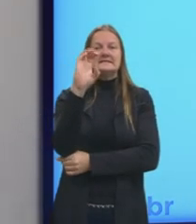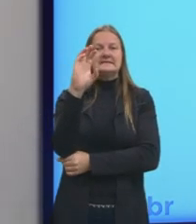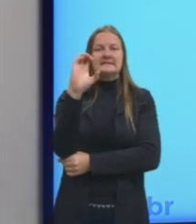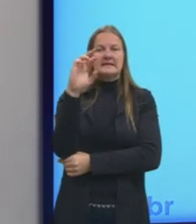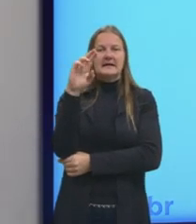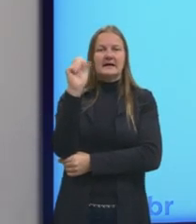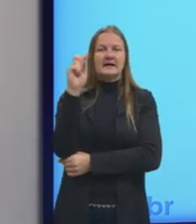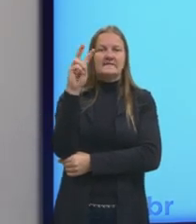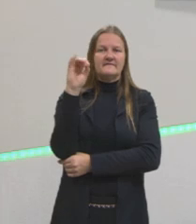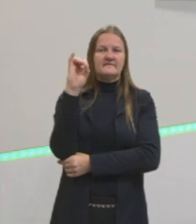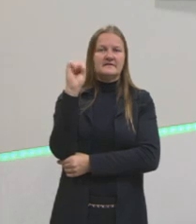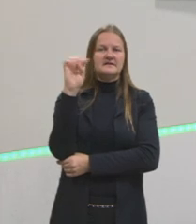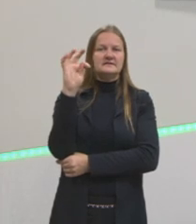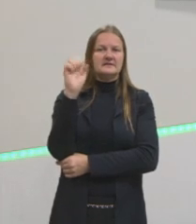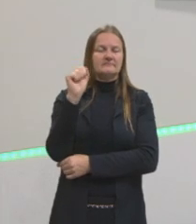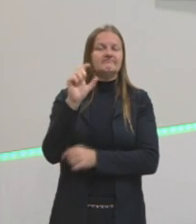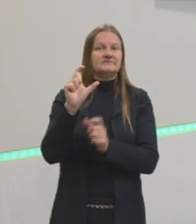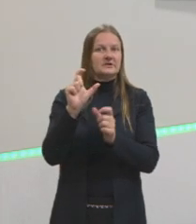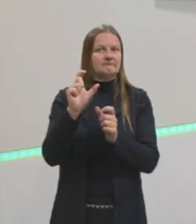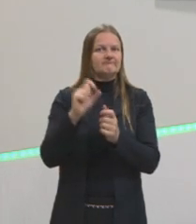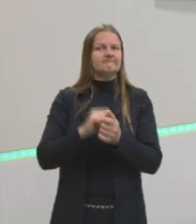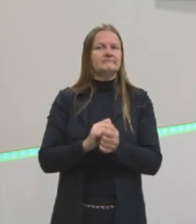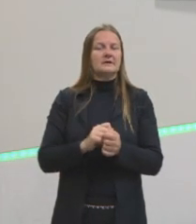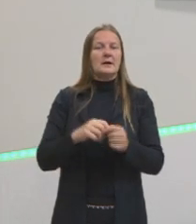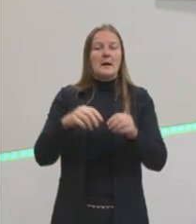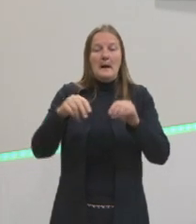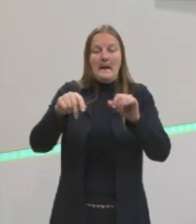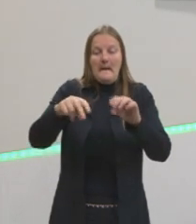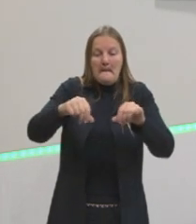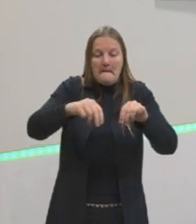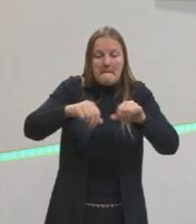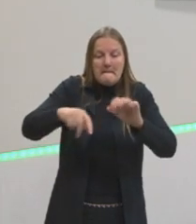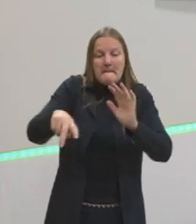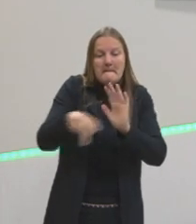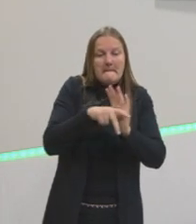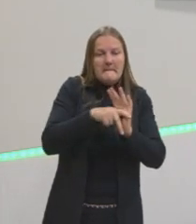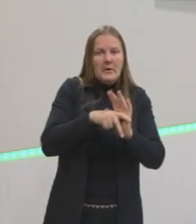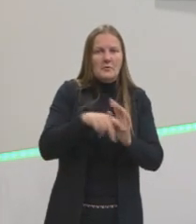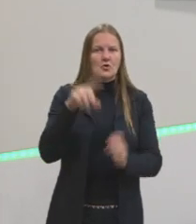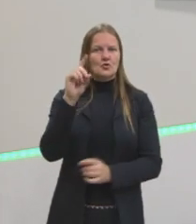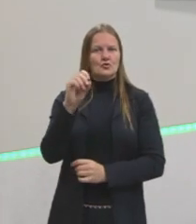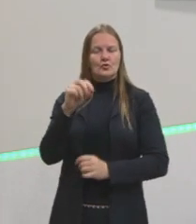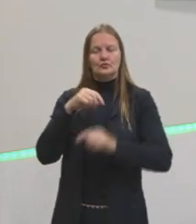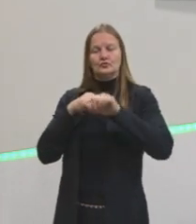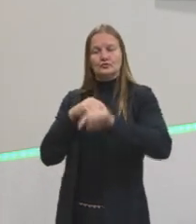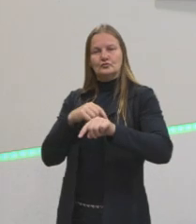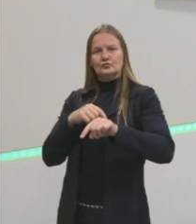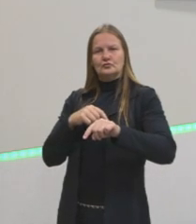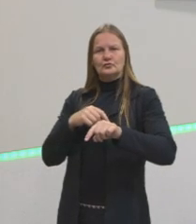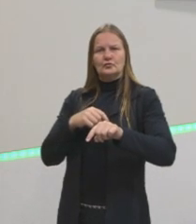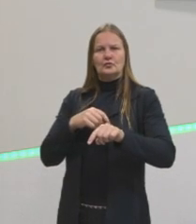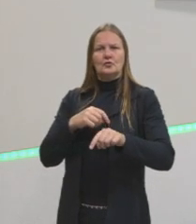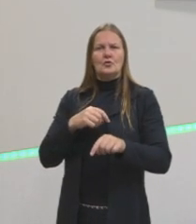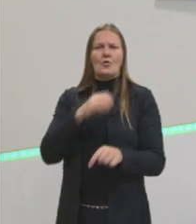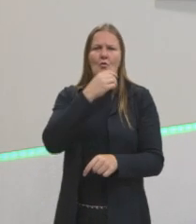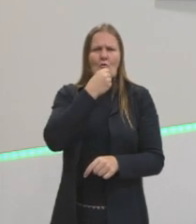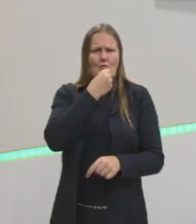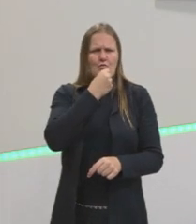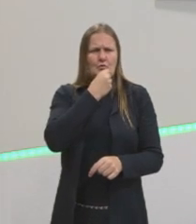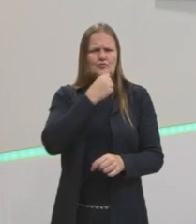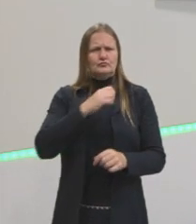aqui Já começamos a distinguir a questão da propriedade privada aqui Alguém já é dono de alguém o senhor é dono do escravo